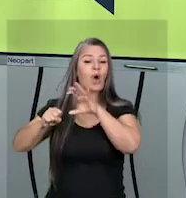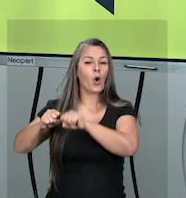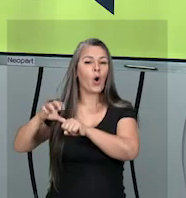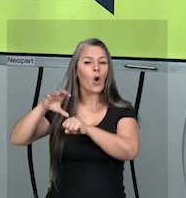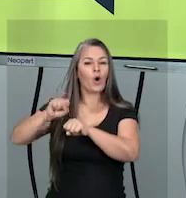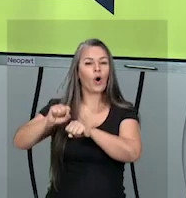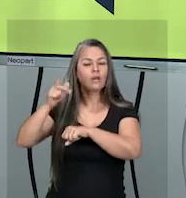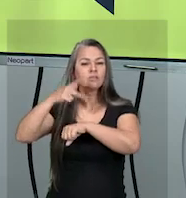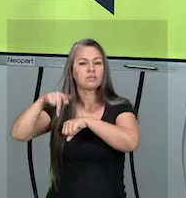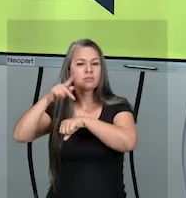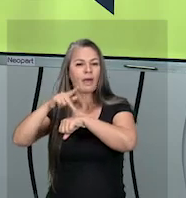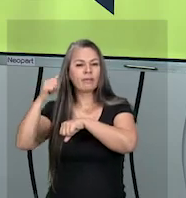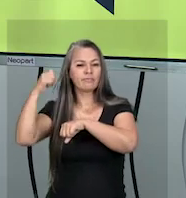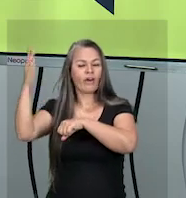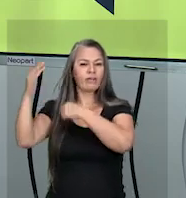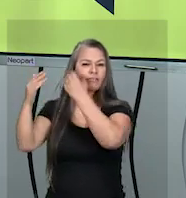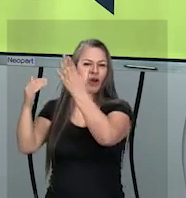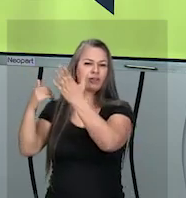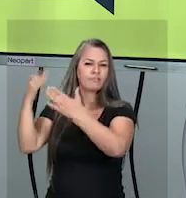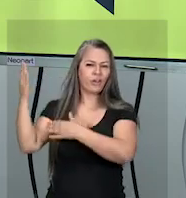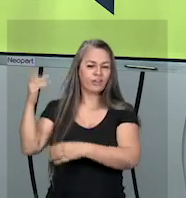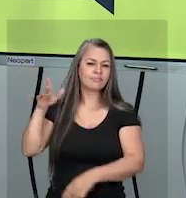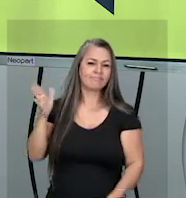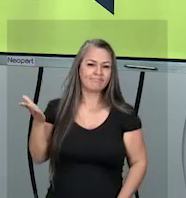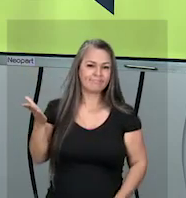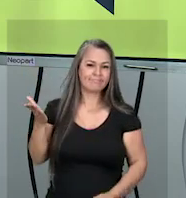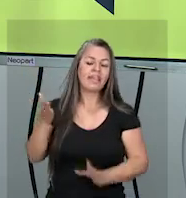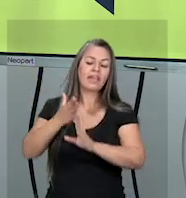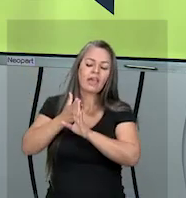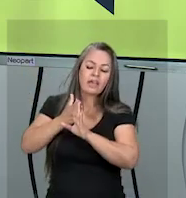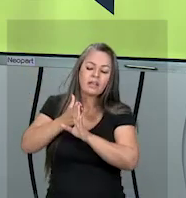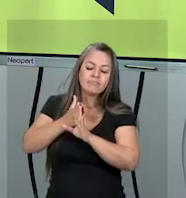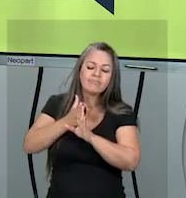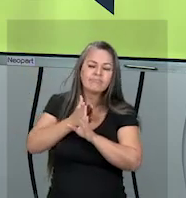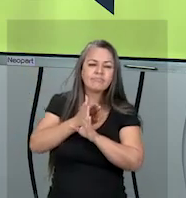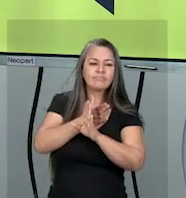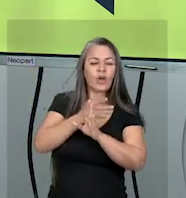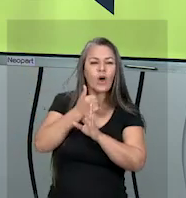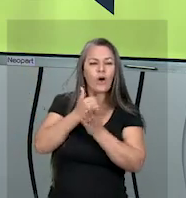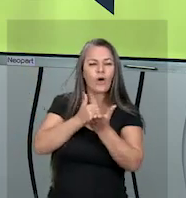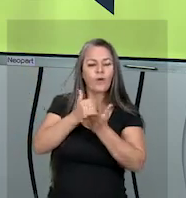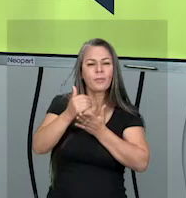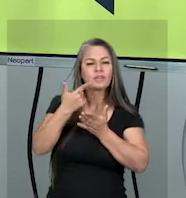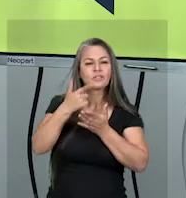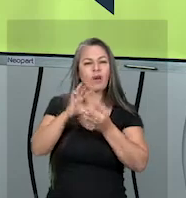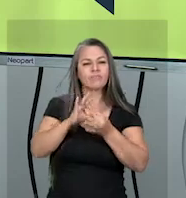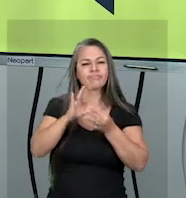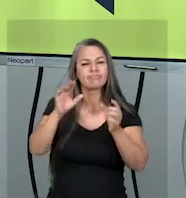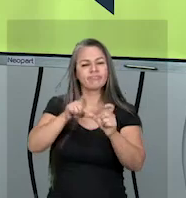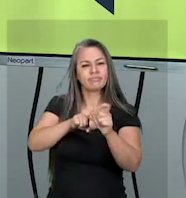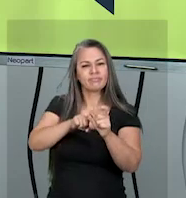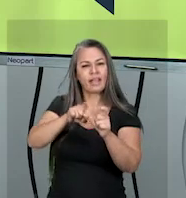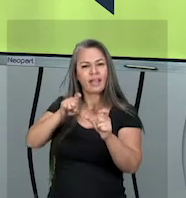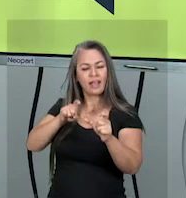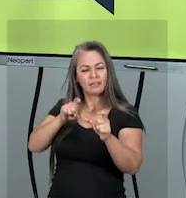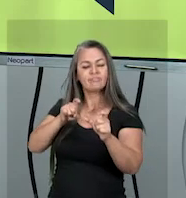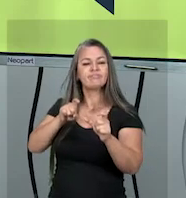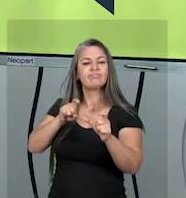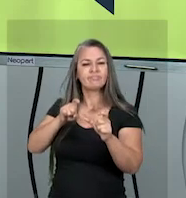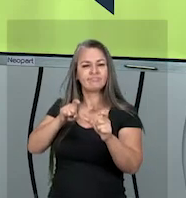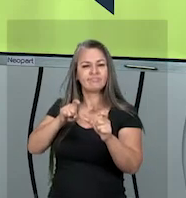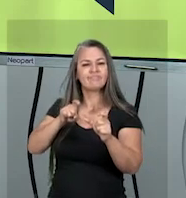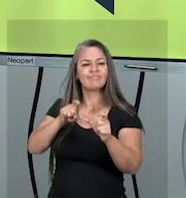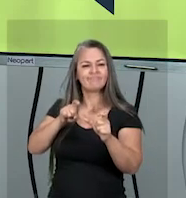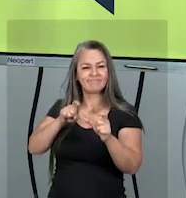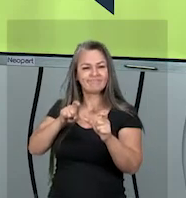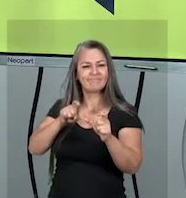continente, porém um tipo de independência mais atrasada em relação aos outros países que tornaram-se independentes muito mais